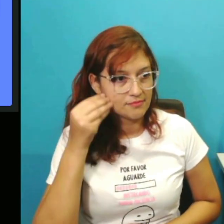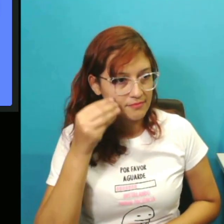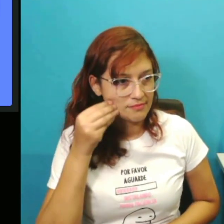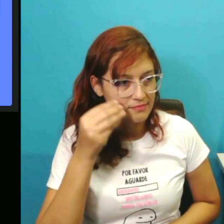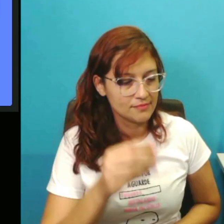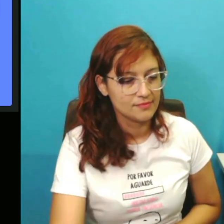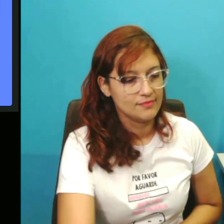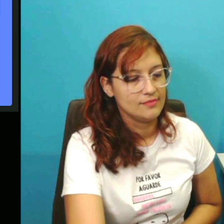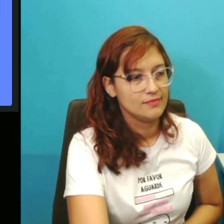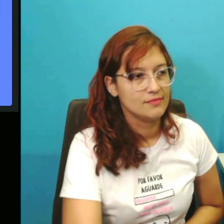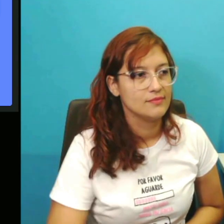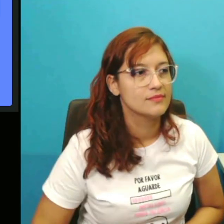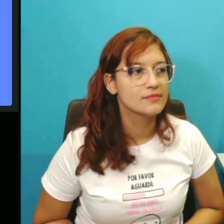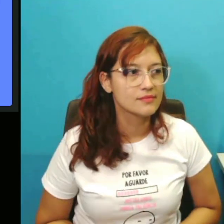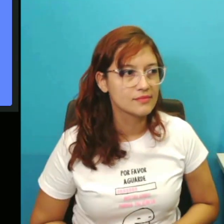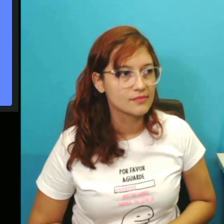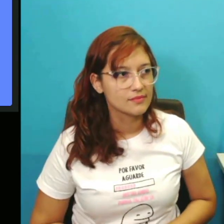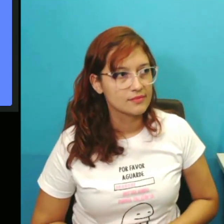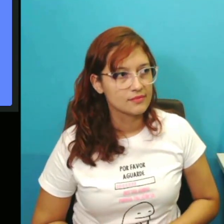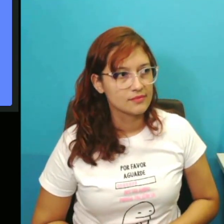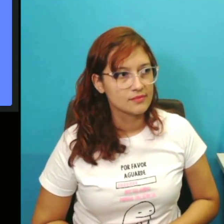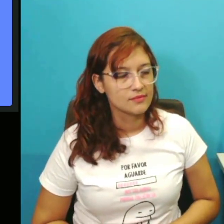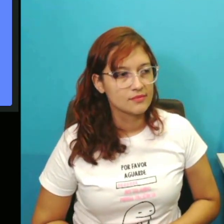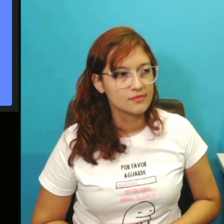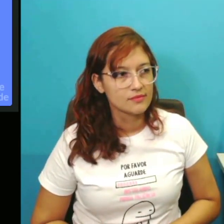nas fendas ortogonais.